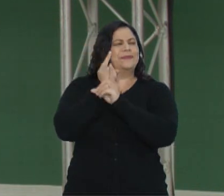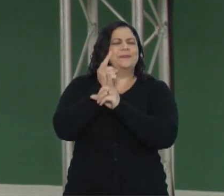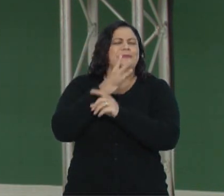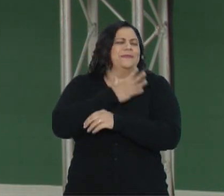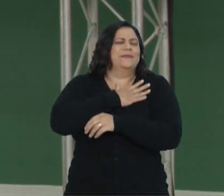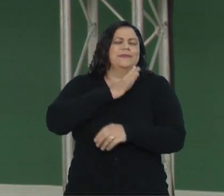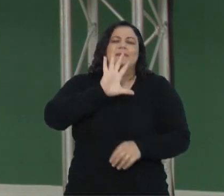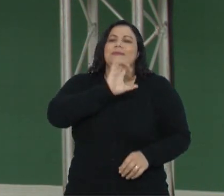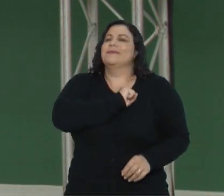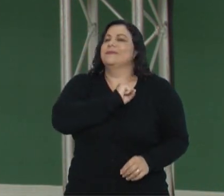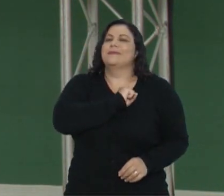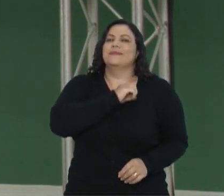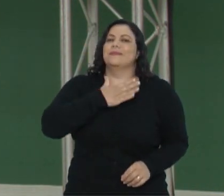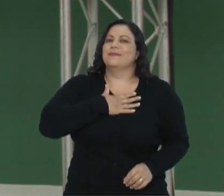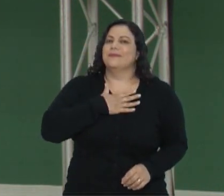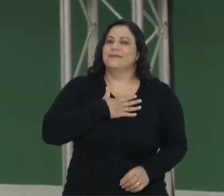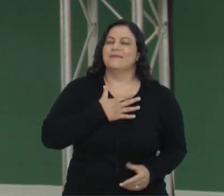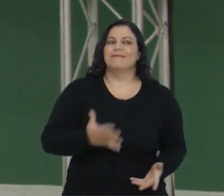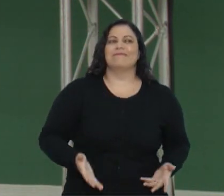né.